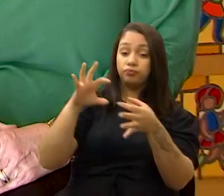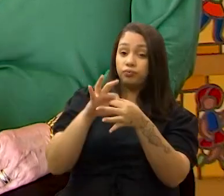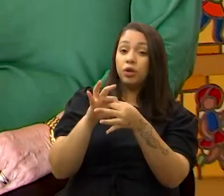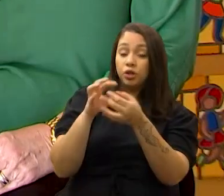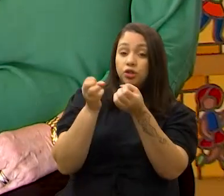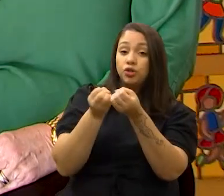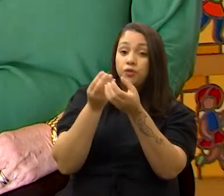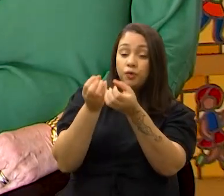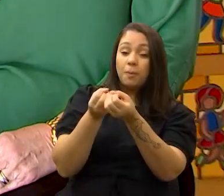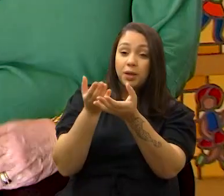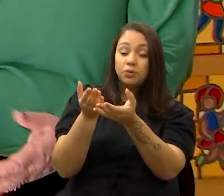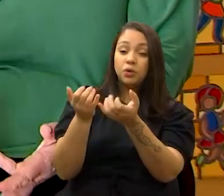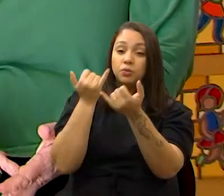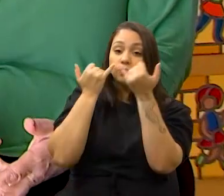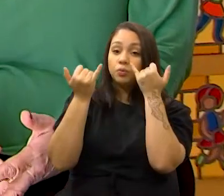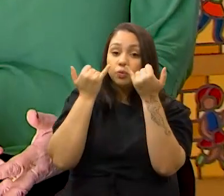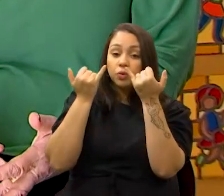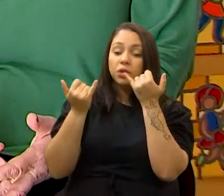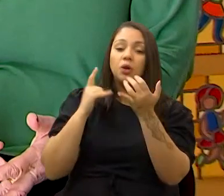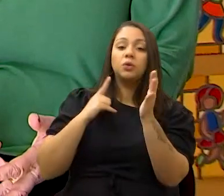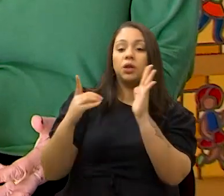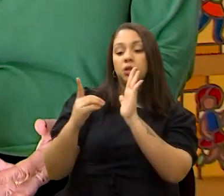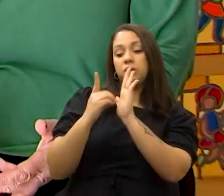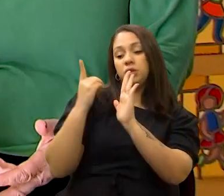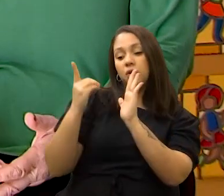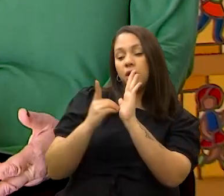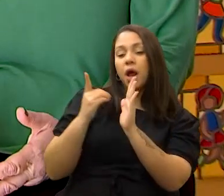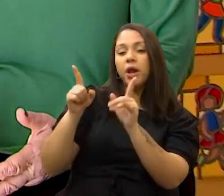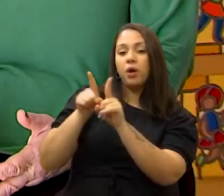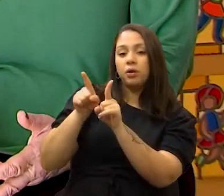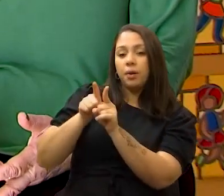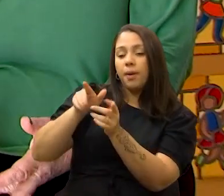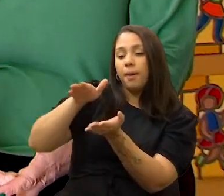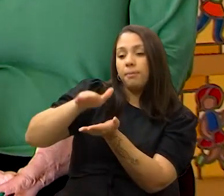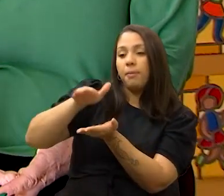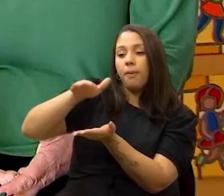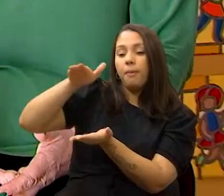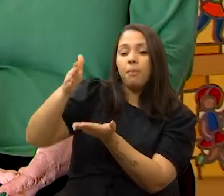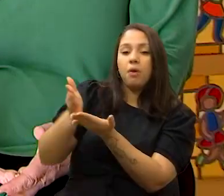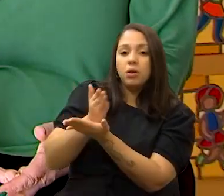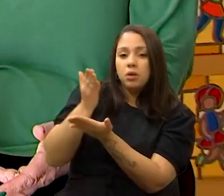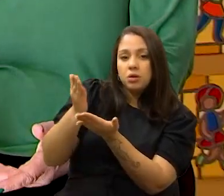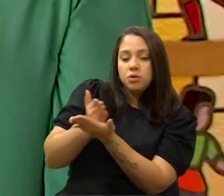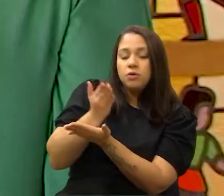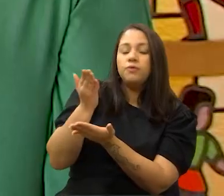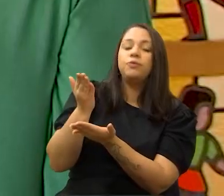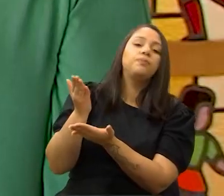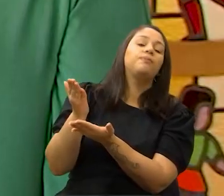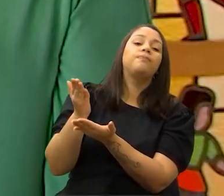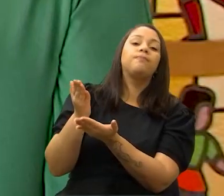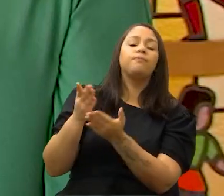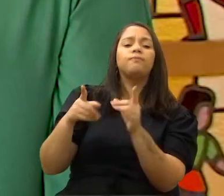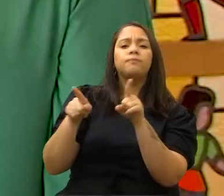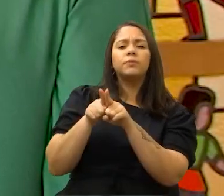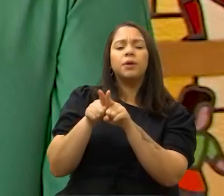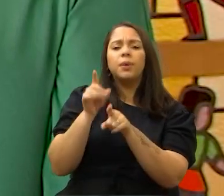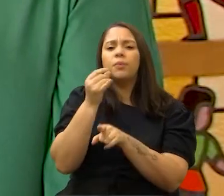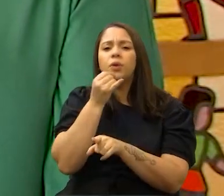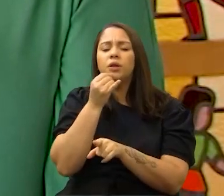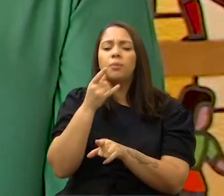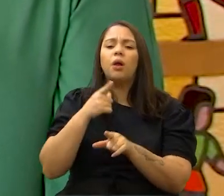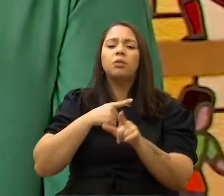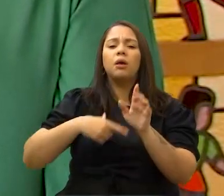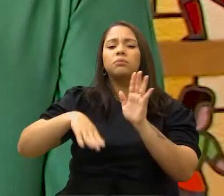conjunto que nos dicionários, nas enciclopédias. Então, por exemplo,